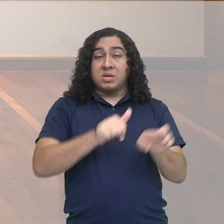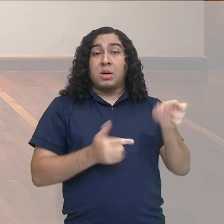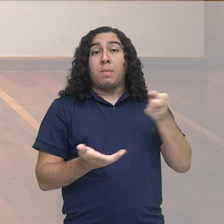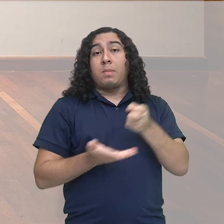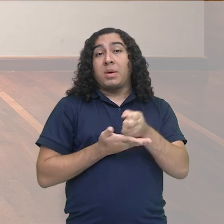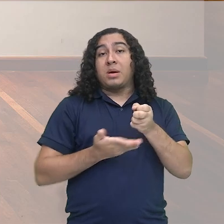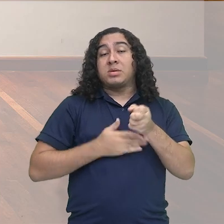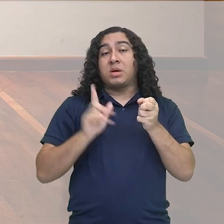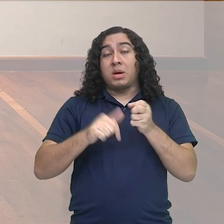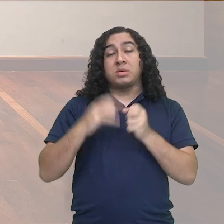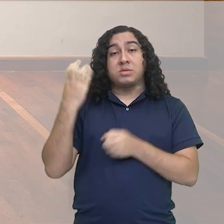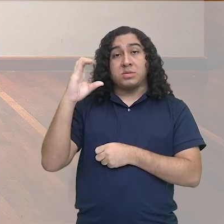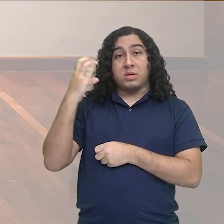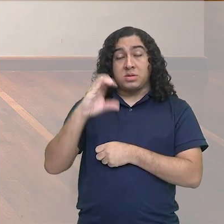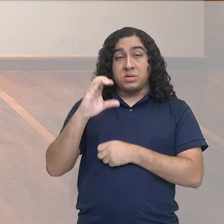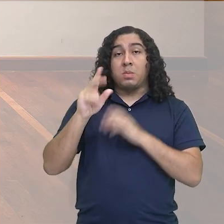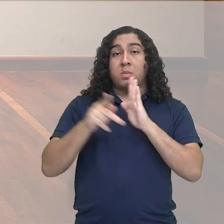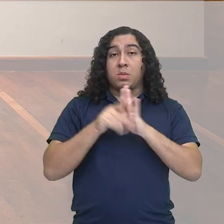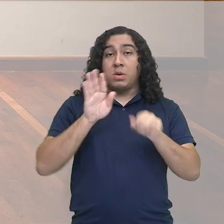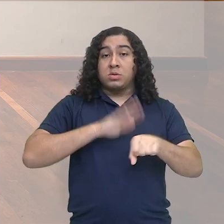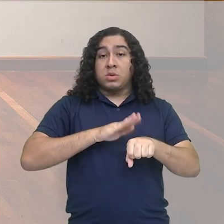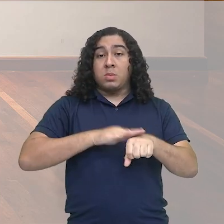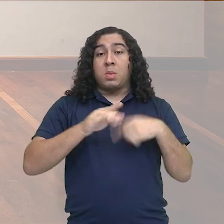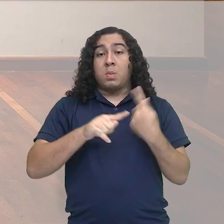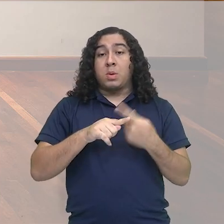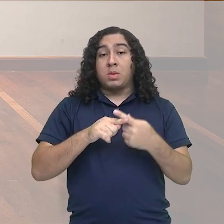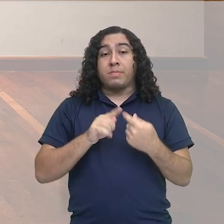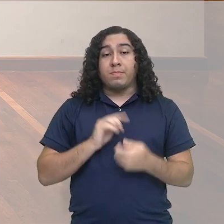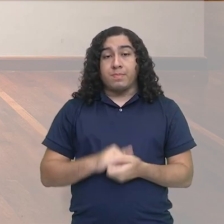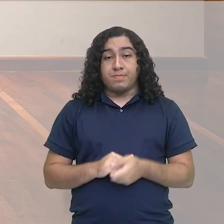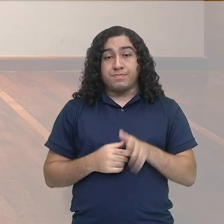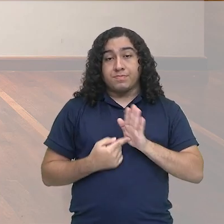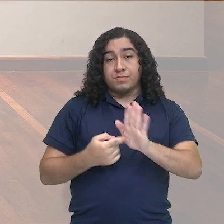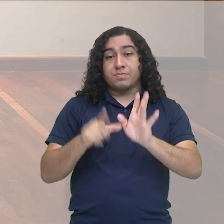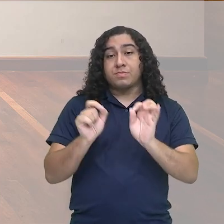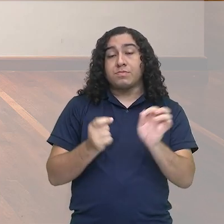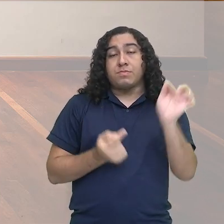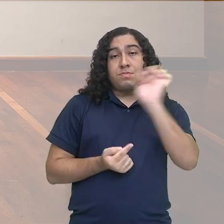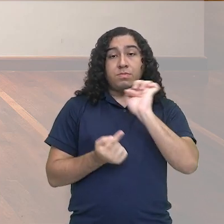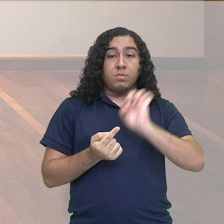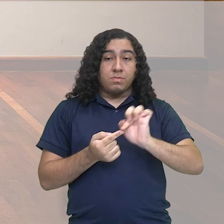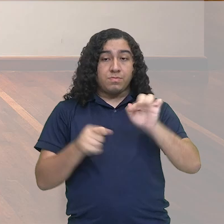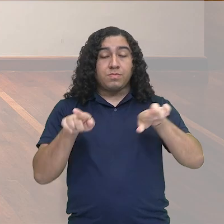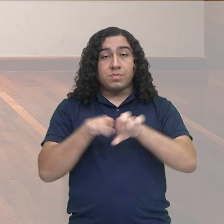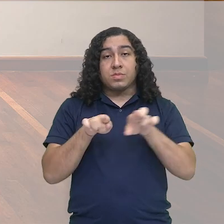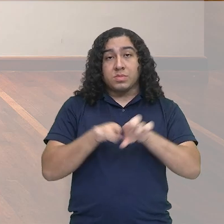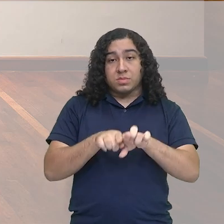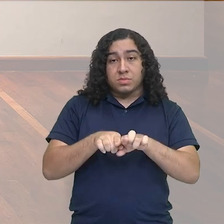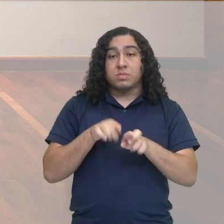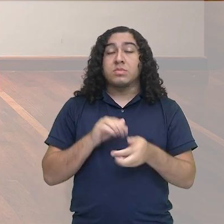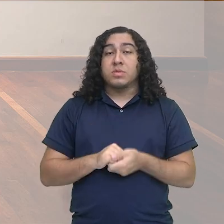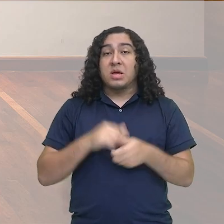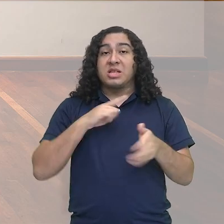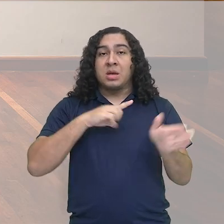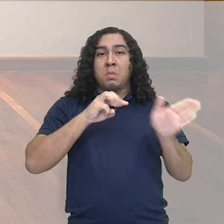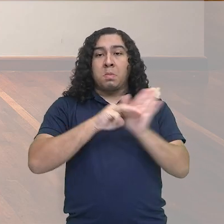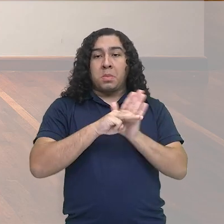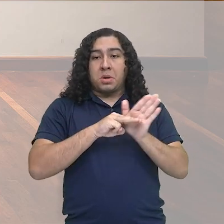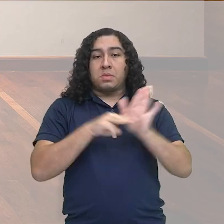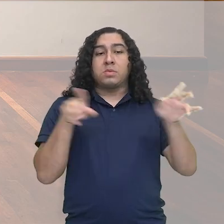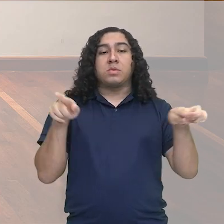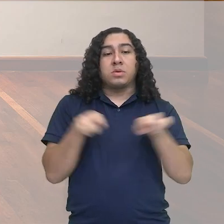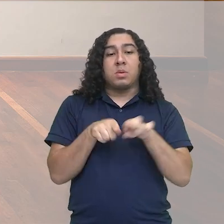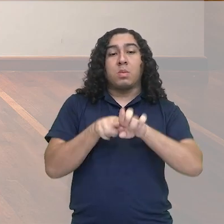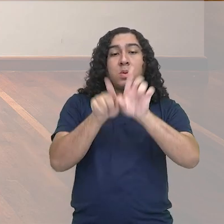ciência autônoma, né? Porque ele vai trazer um objeto, vai criar um objeto de estudo, vai trazer um